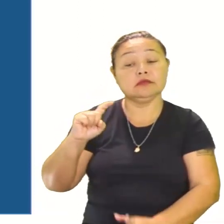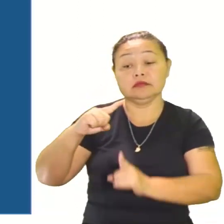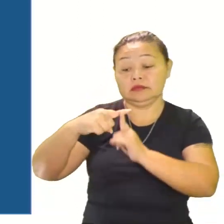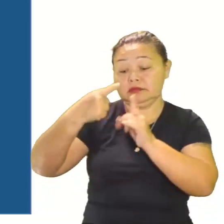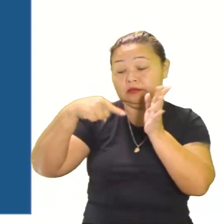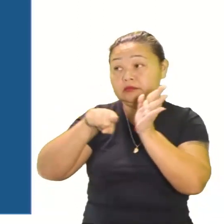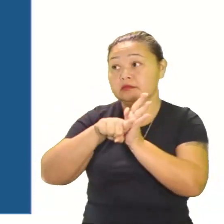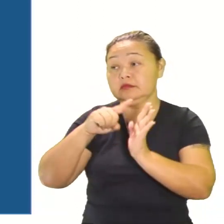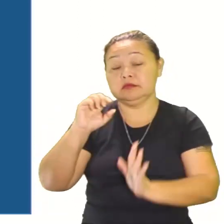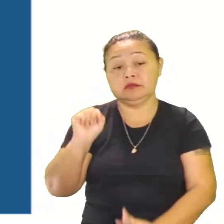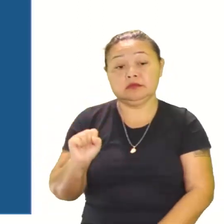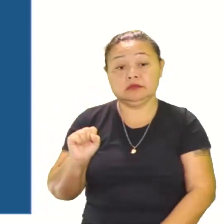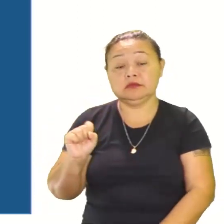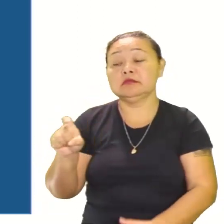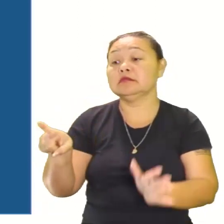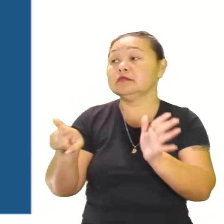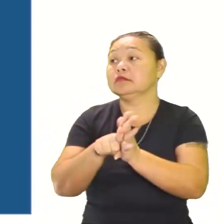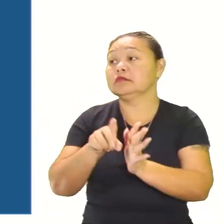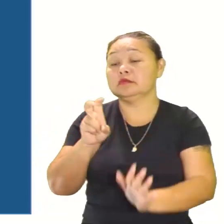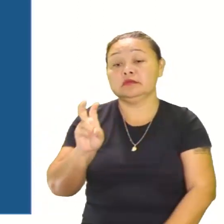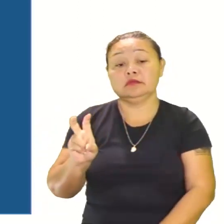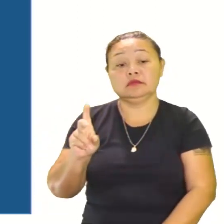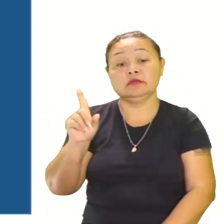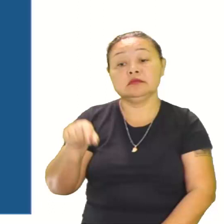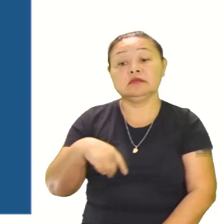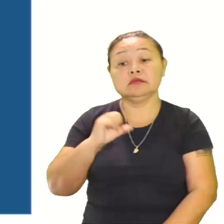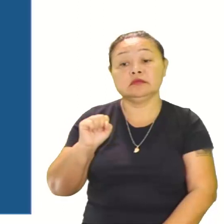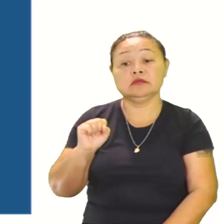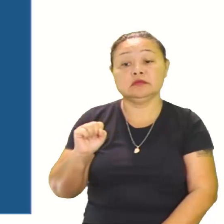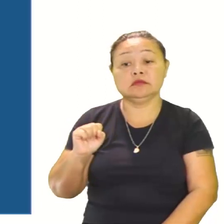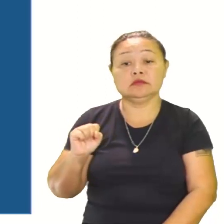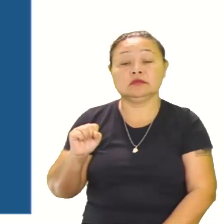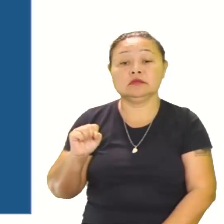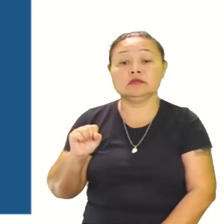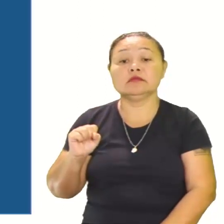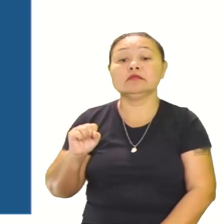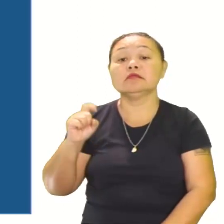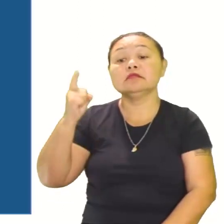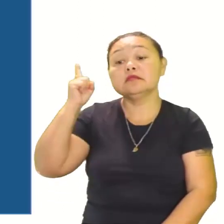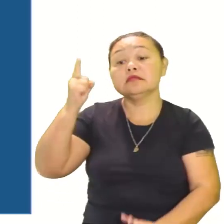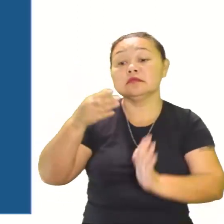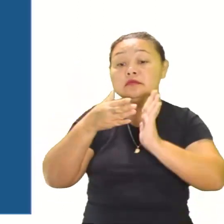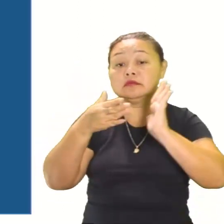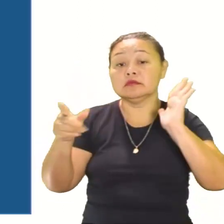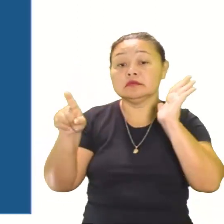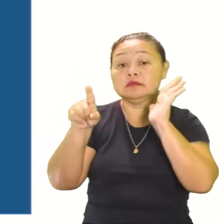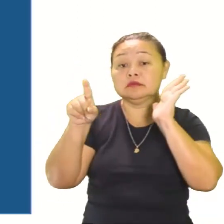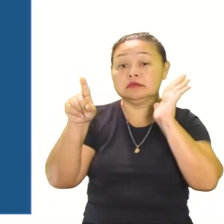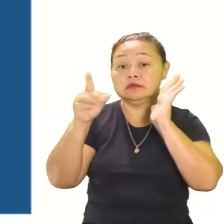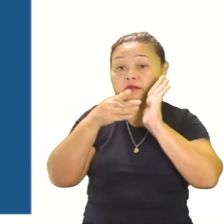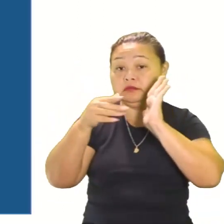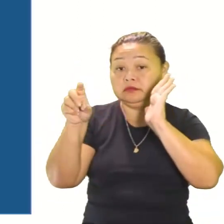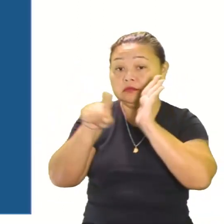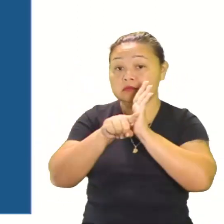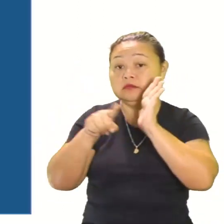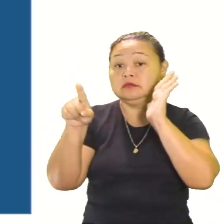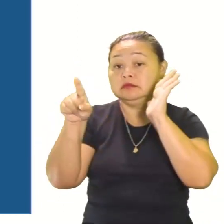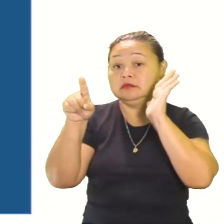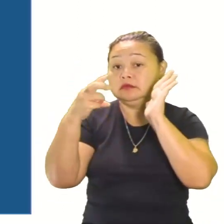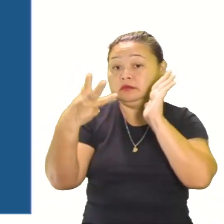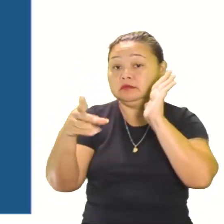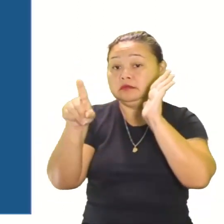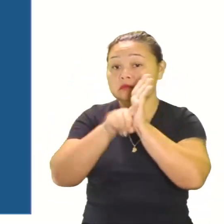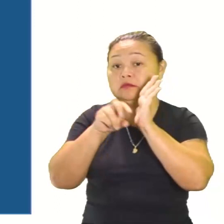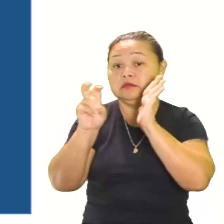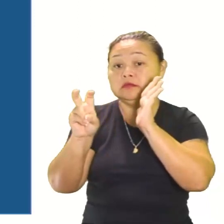8, mais ou menos 8, menos 5 ou 8. E o módulo é módulo de menos